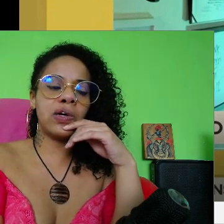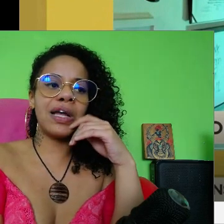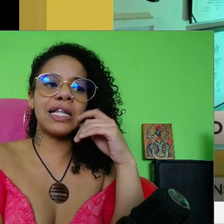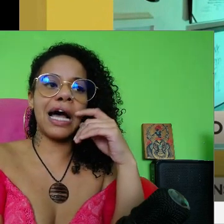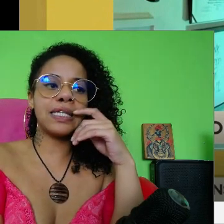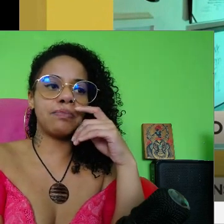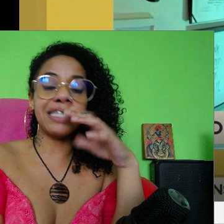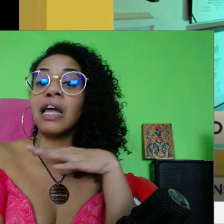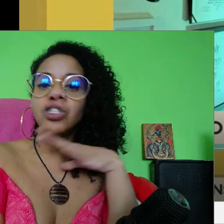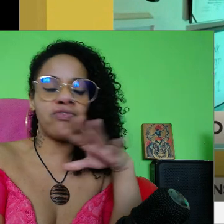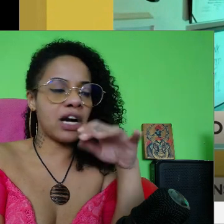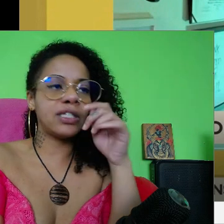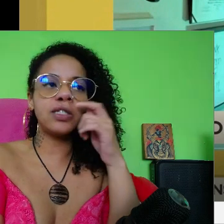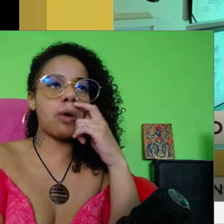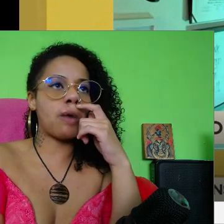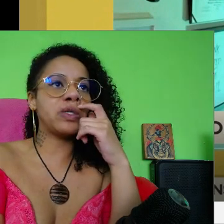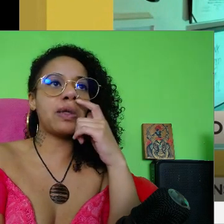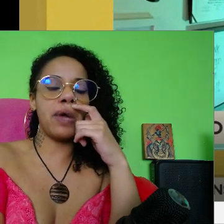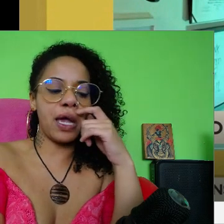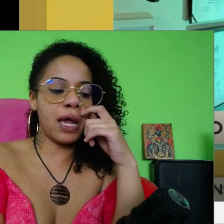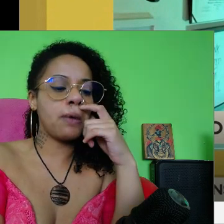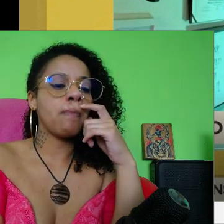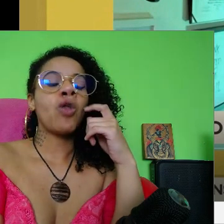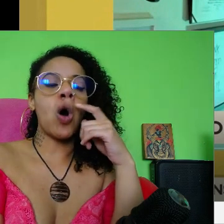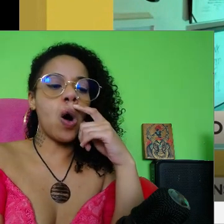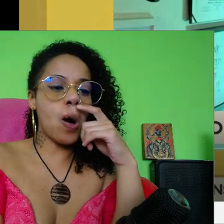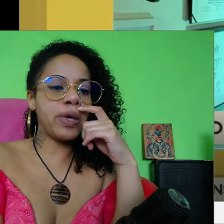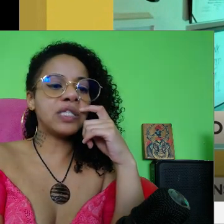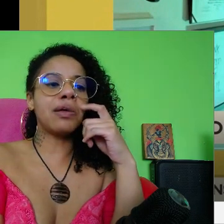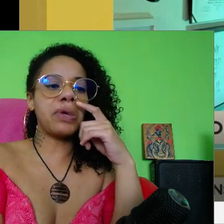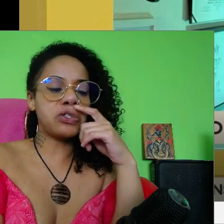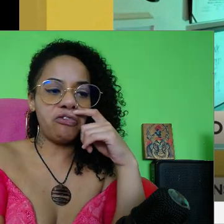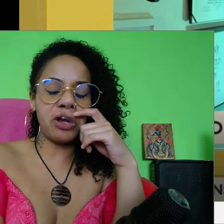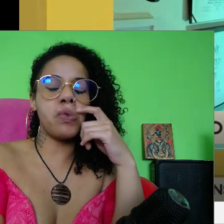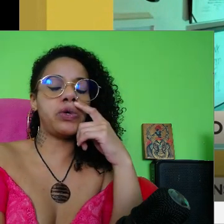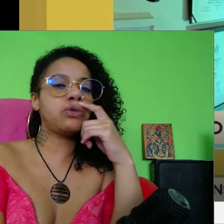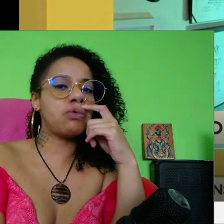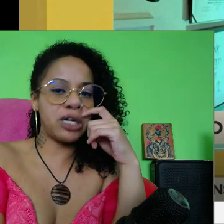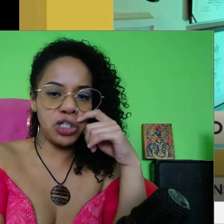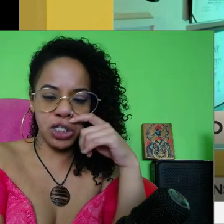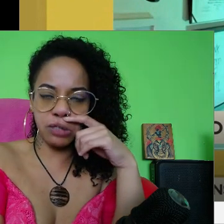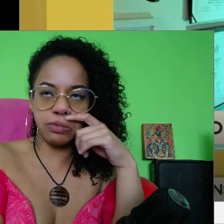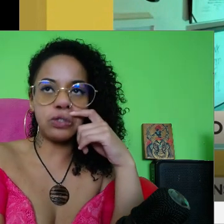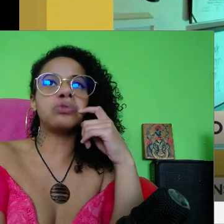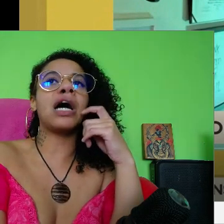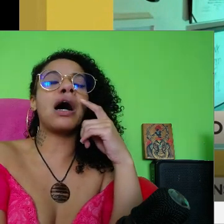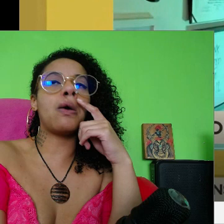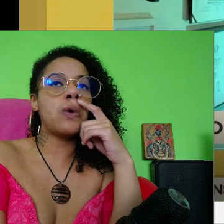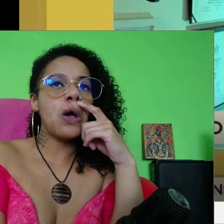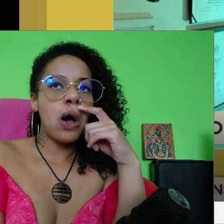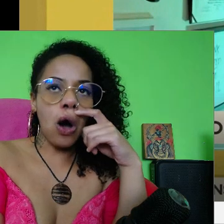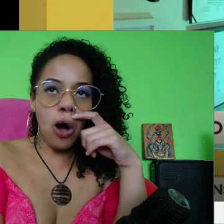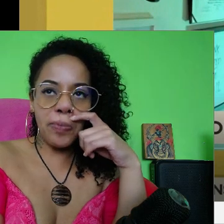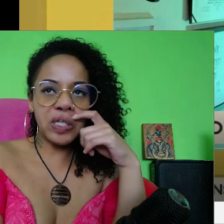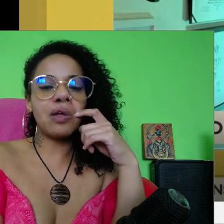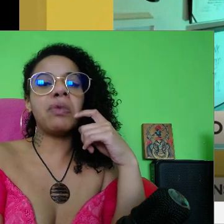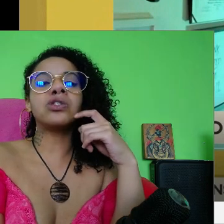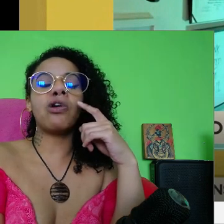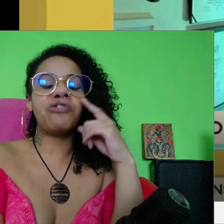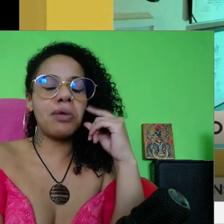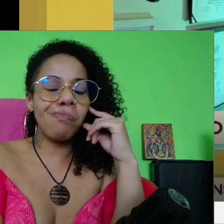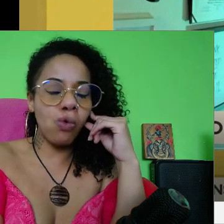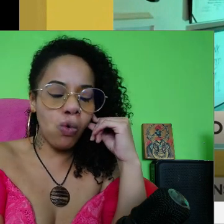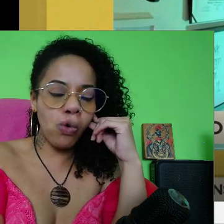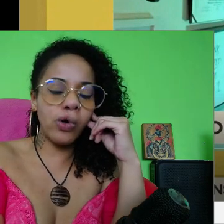isso seria um ataques mas tem diversas formas também homens também sofrem muito com machismo estrutural homens